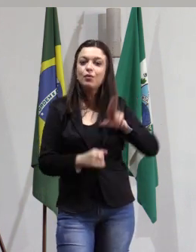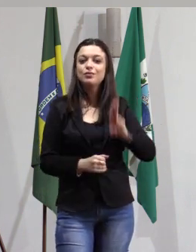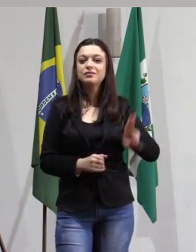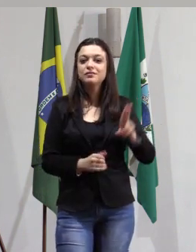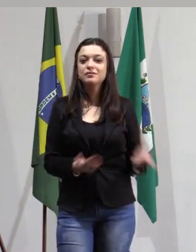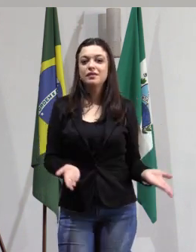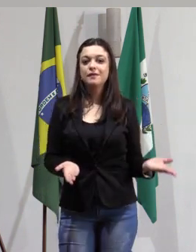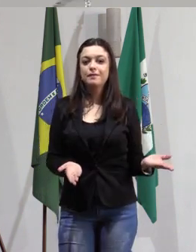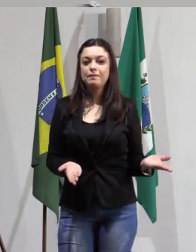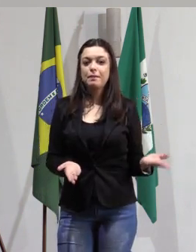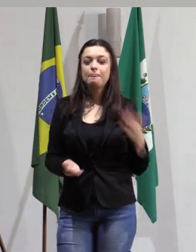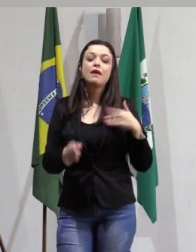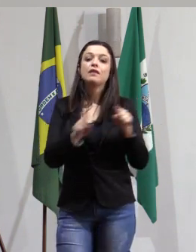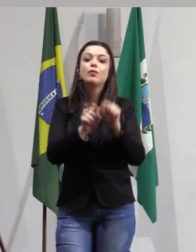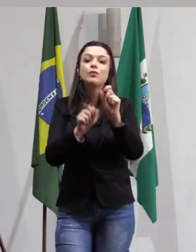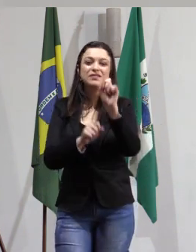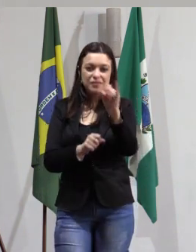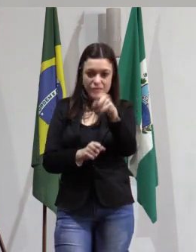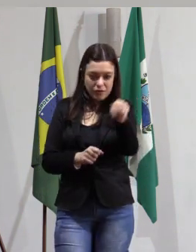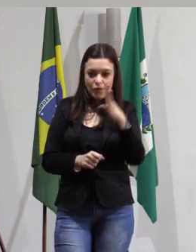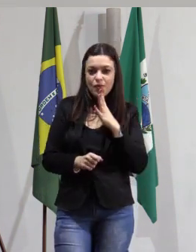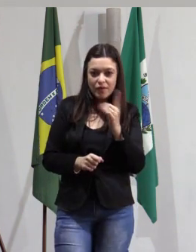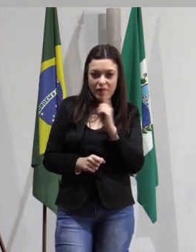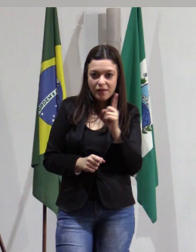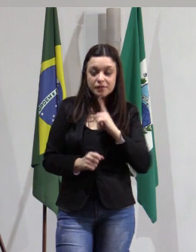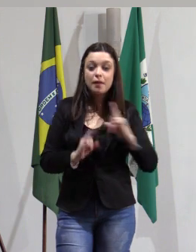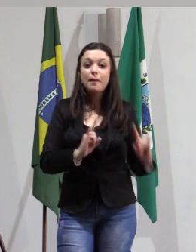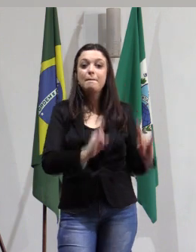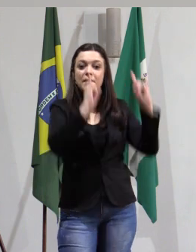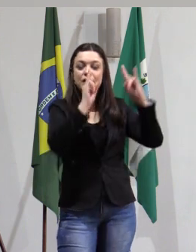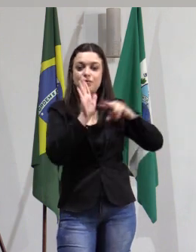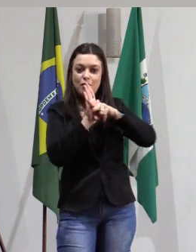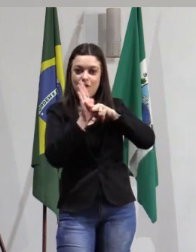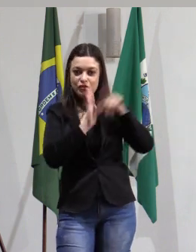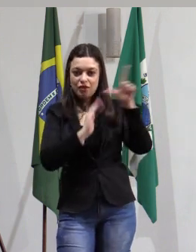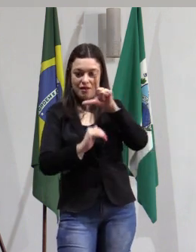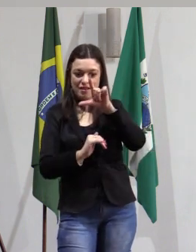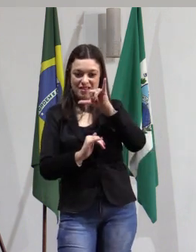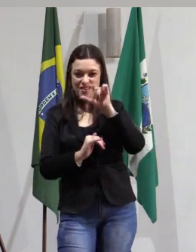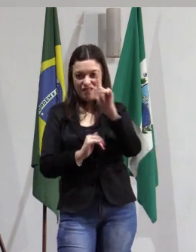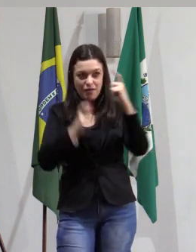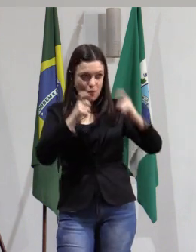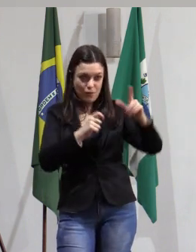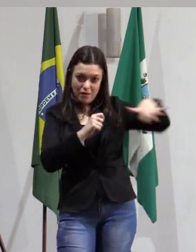Emblematicamente, caso vocês não saibam, o prédio do LIG, aqui do setor de biológicas,